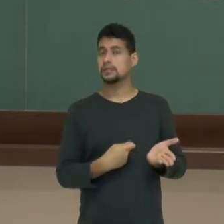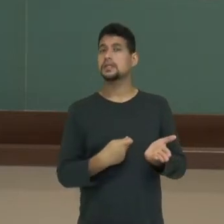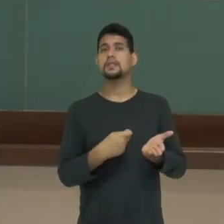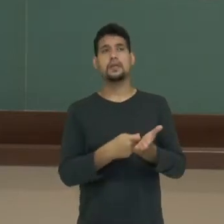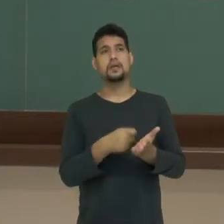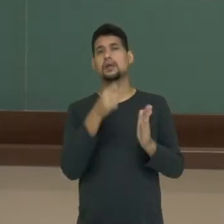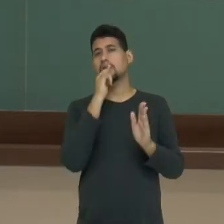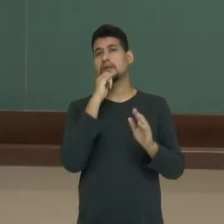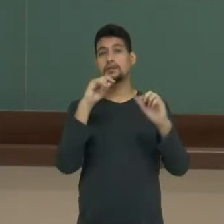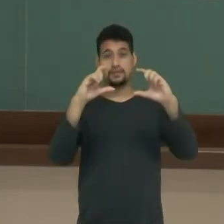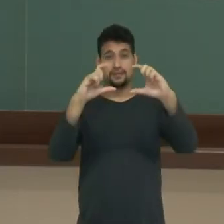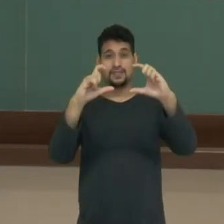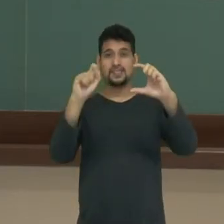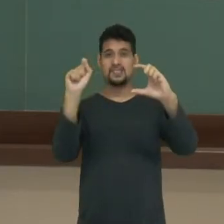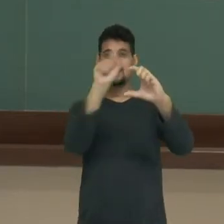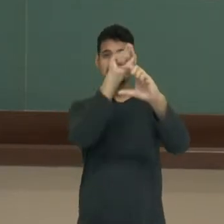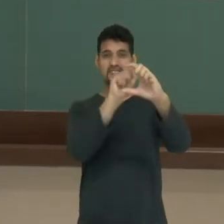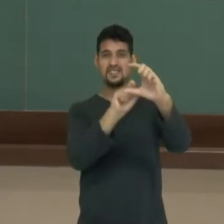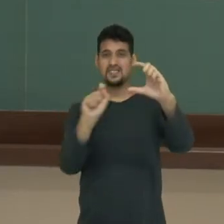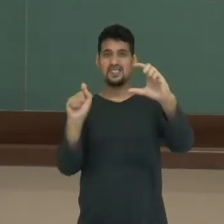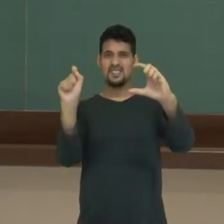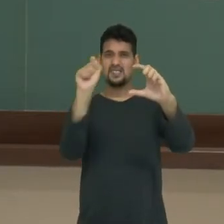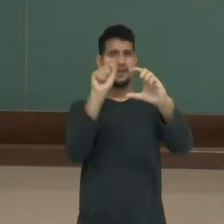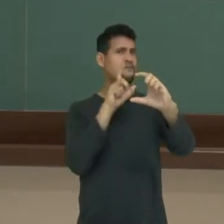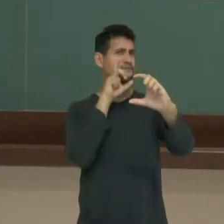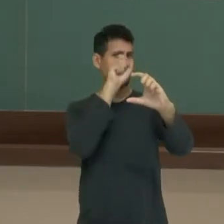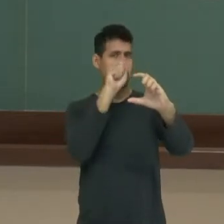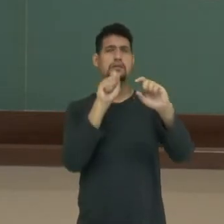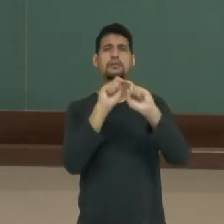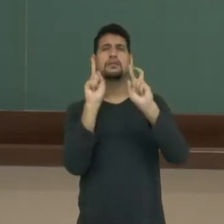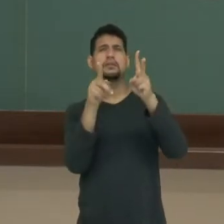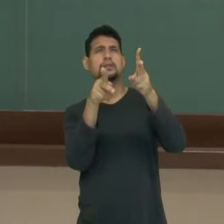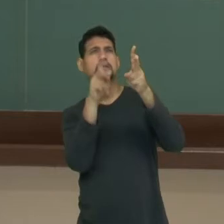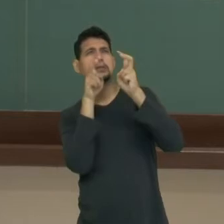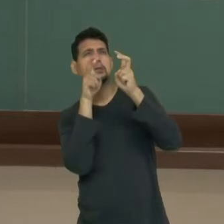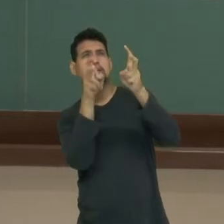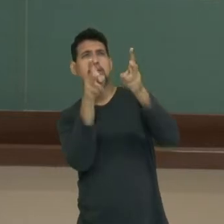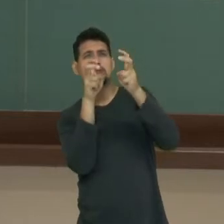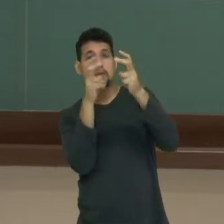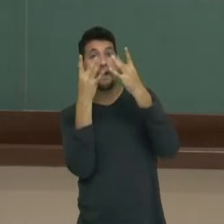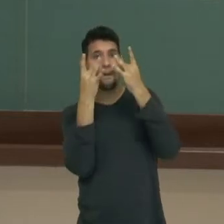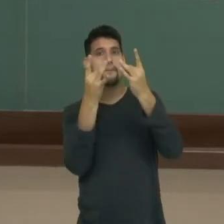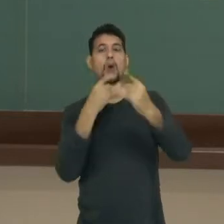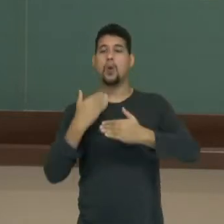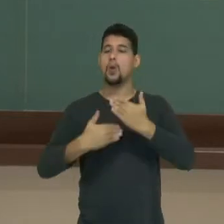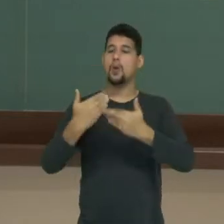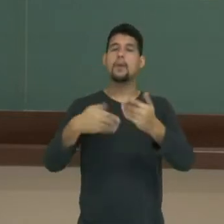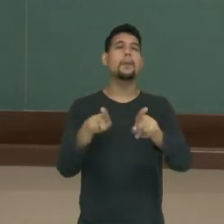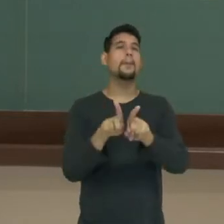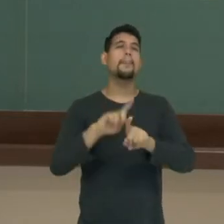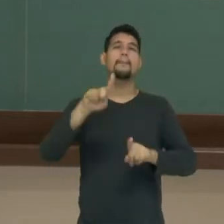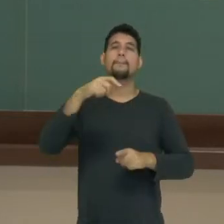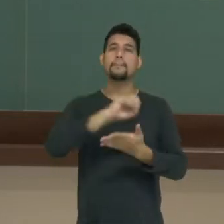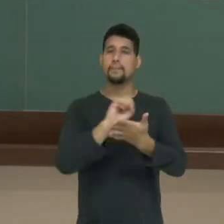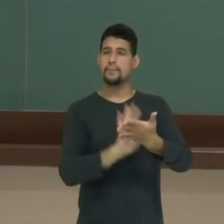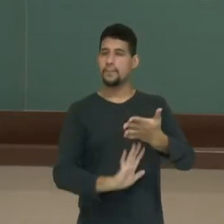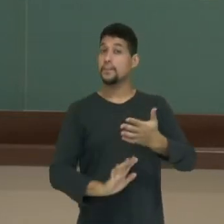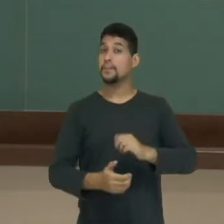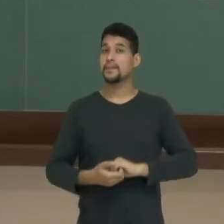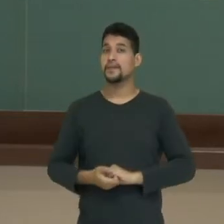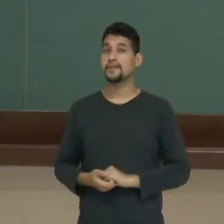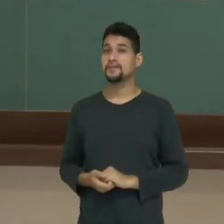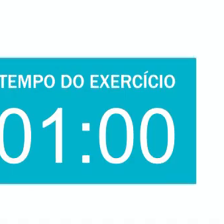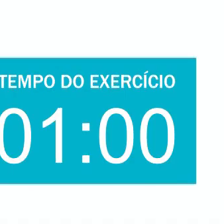destaque aqui a fórmula do arranjo para que a gente dê continuidade aí aos nossos